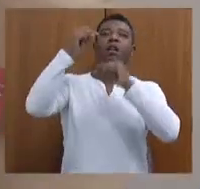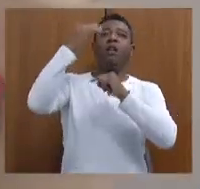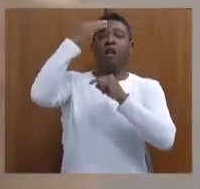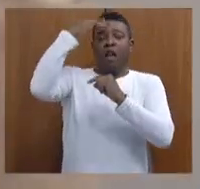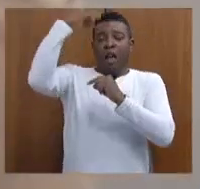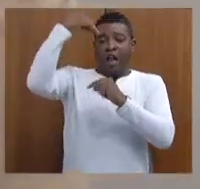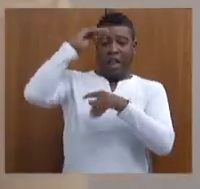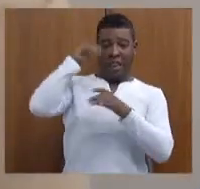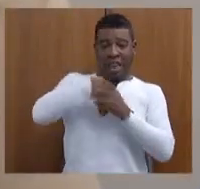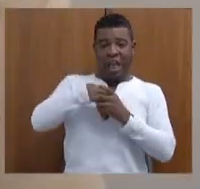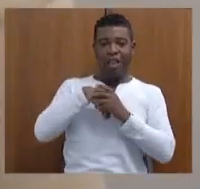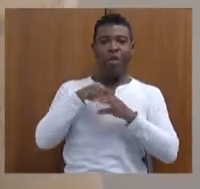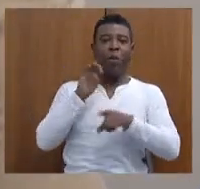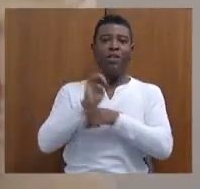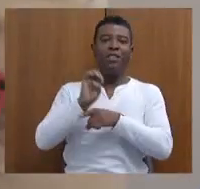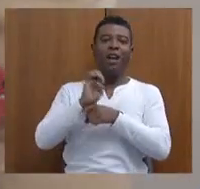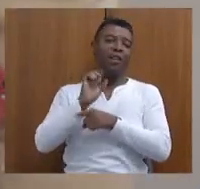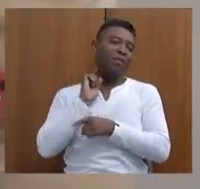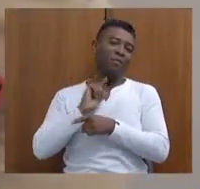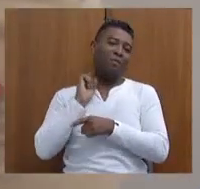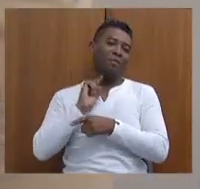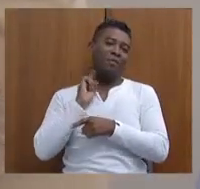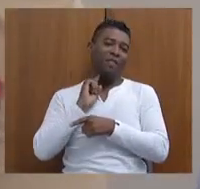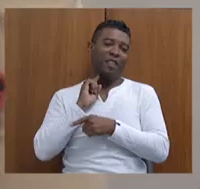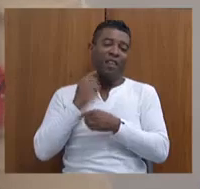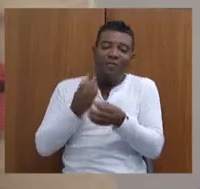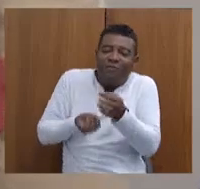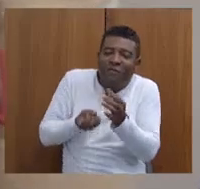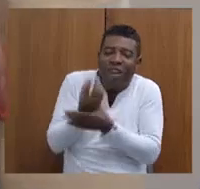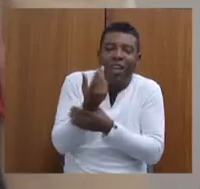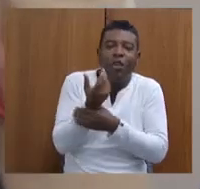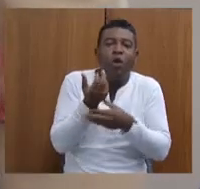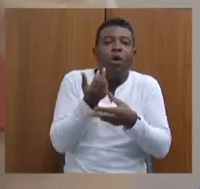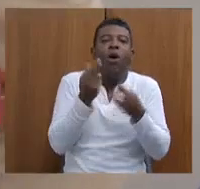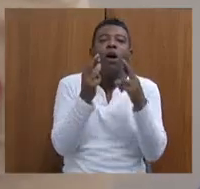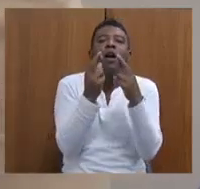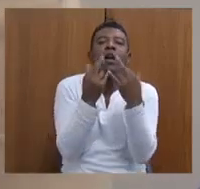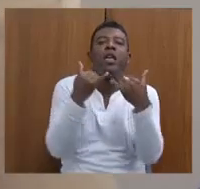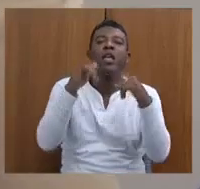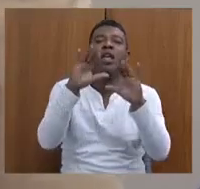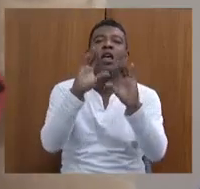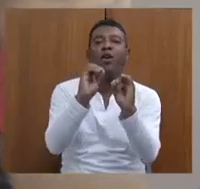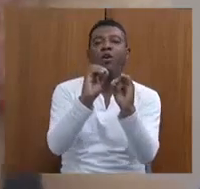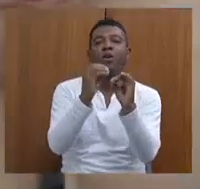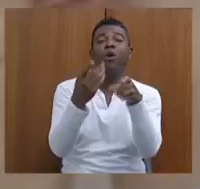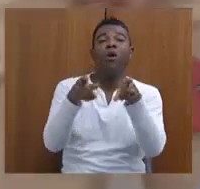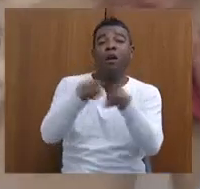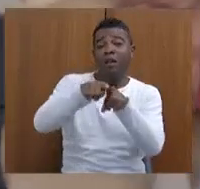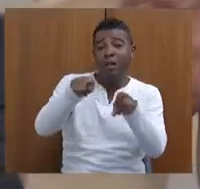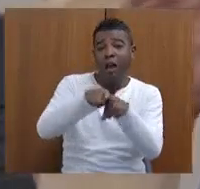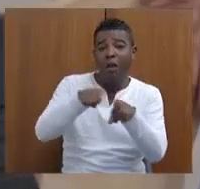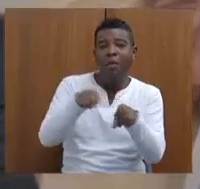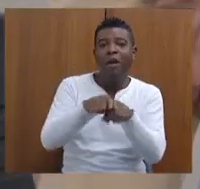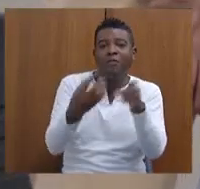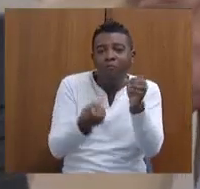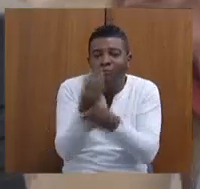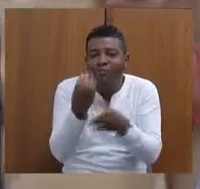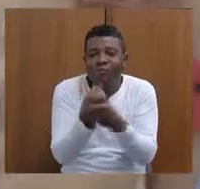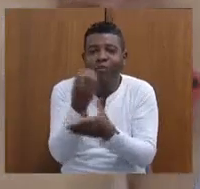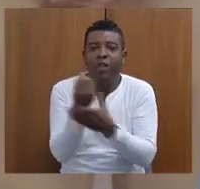riqueza gerando conhecimento e sabedoria nosso estado é então para abril agora o compete